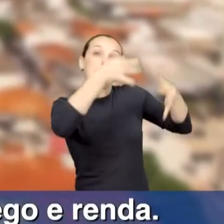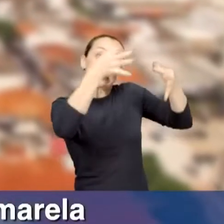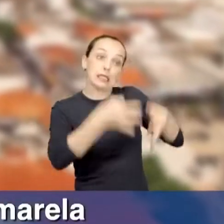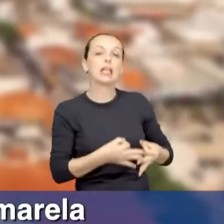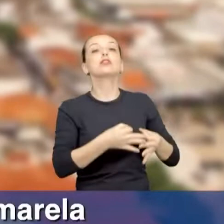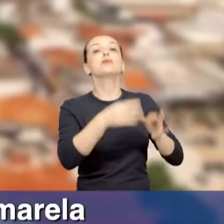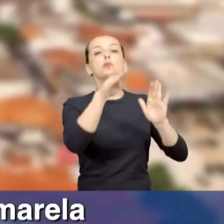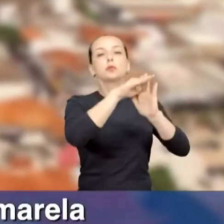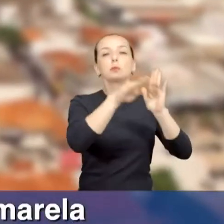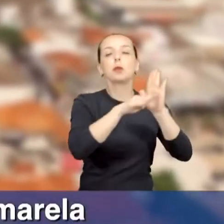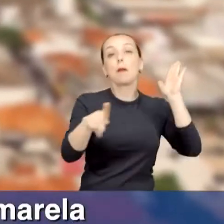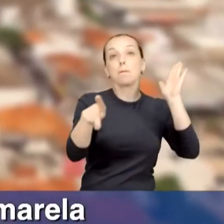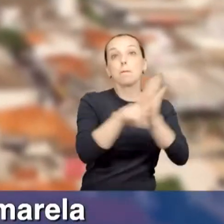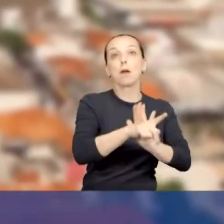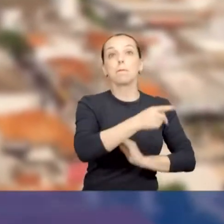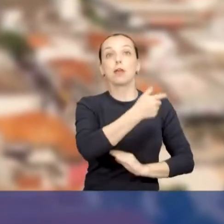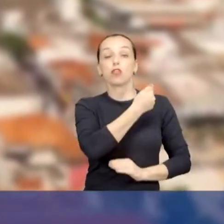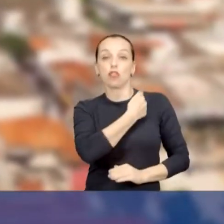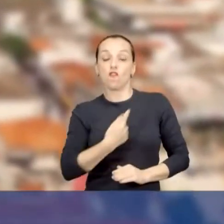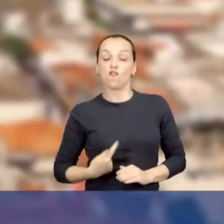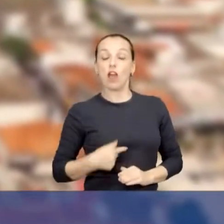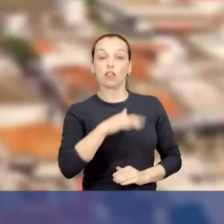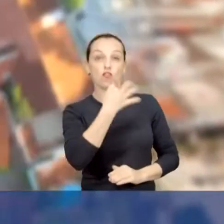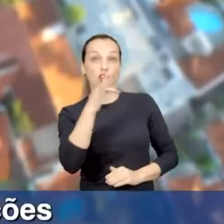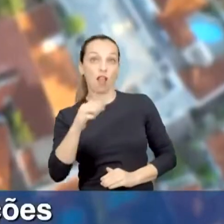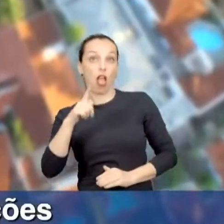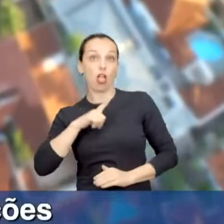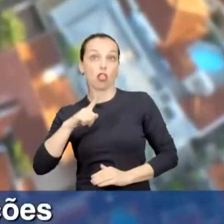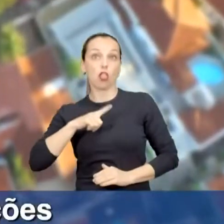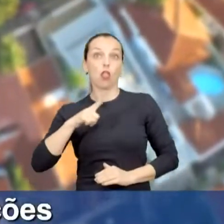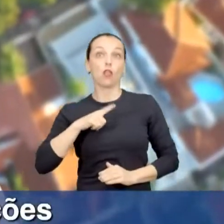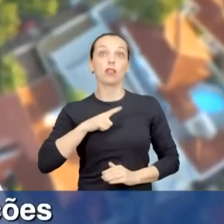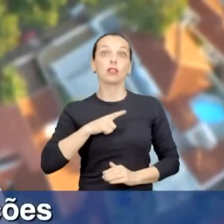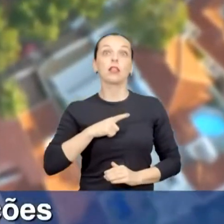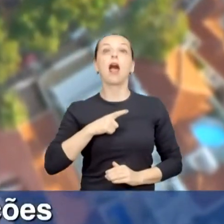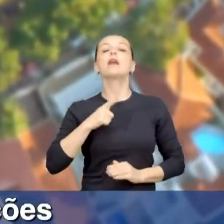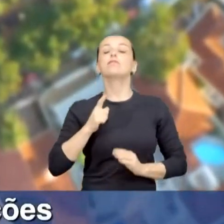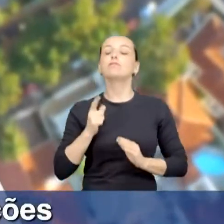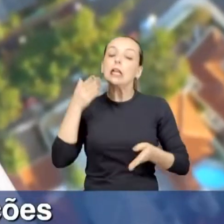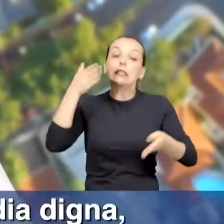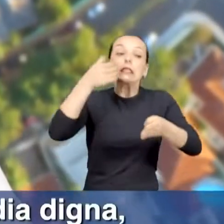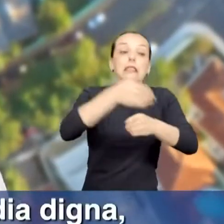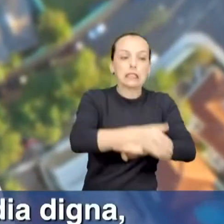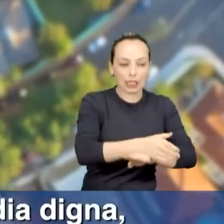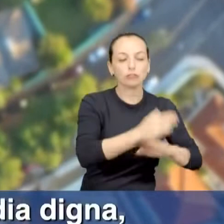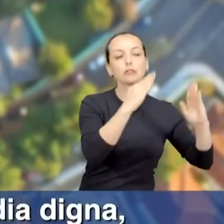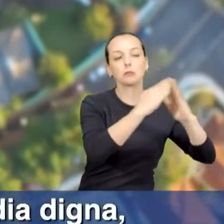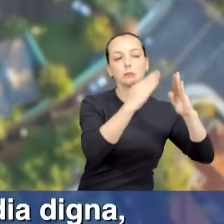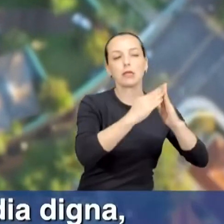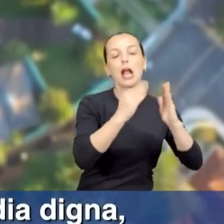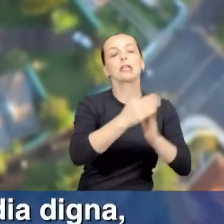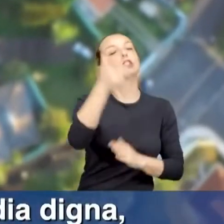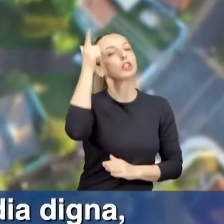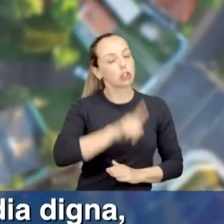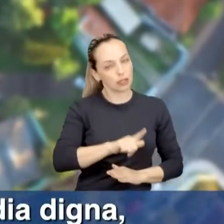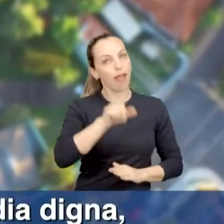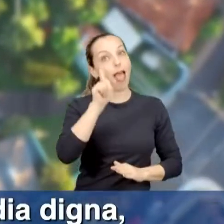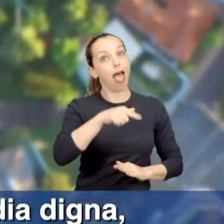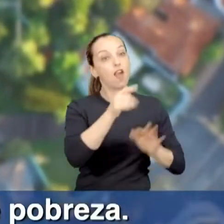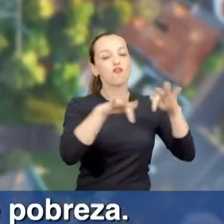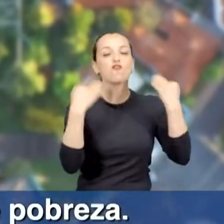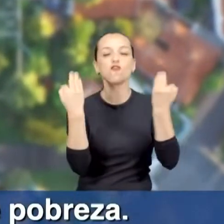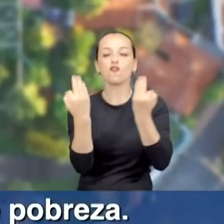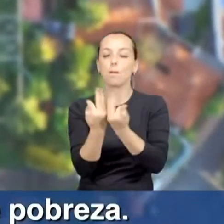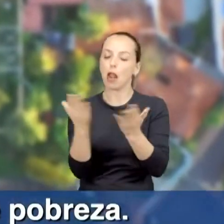renda. Com o programa Casa Verde Amarela do Governo Federal, ofereceremos melhores condições e acesso da população a uma moradia